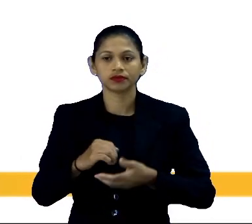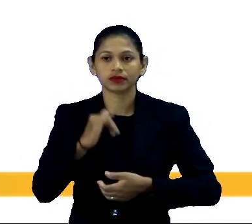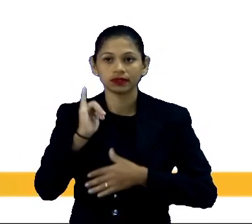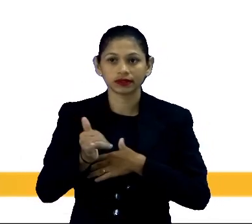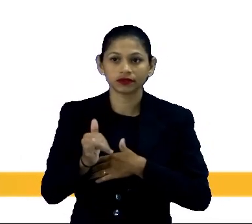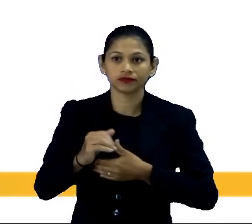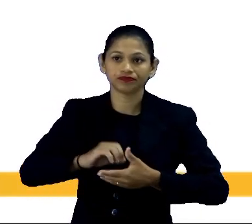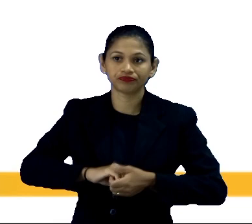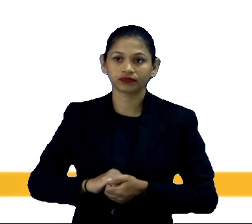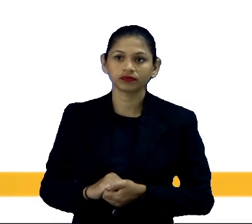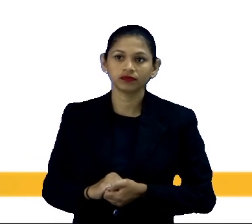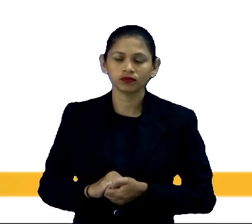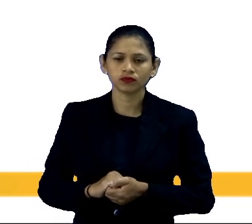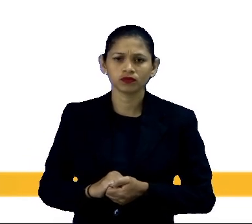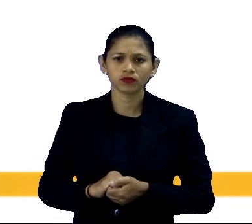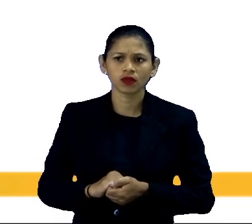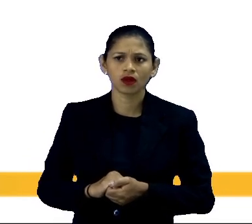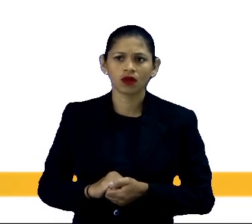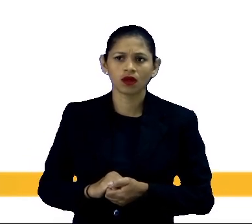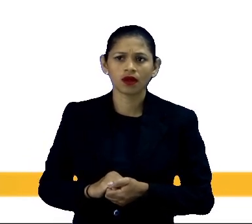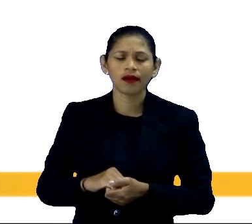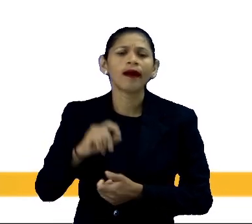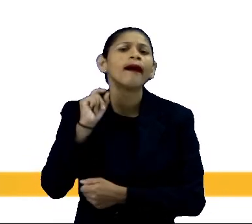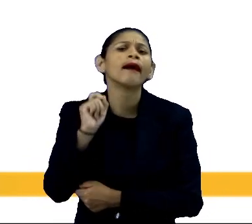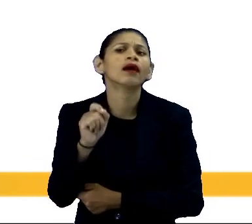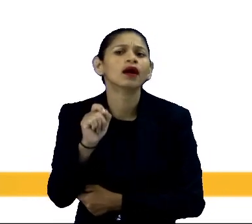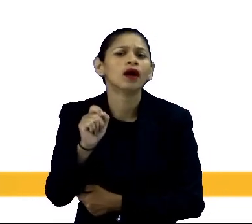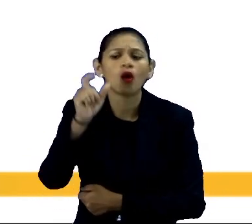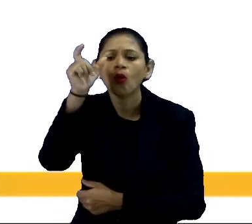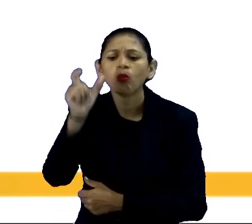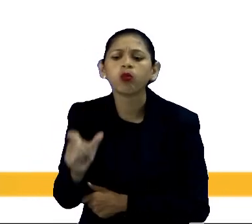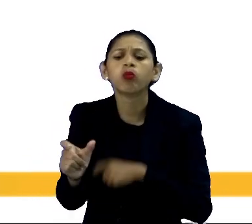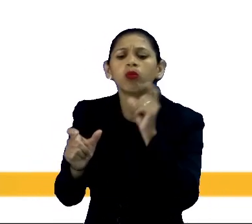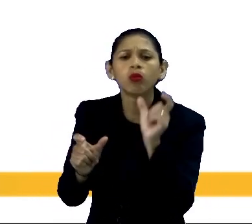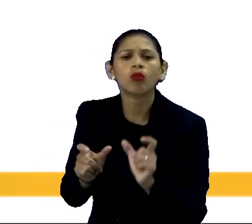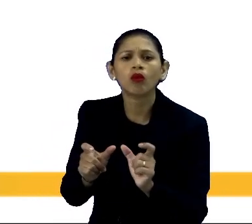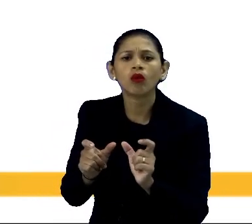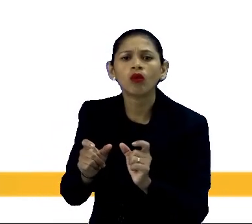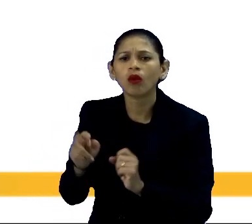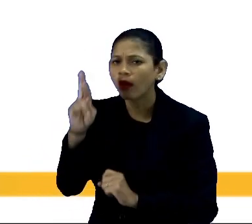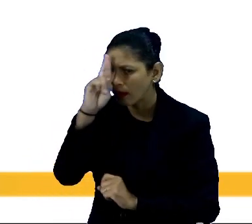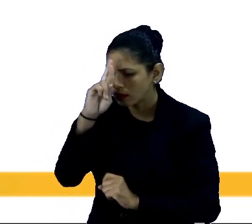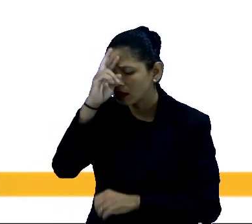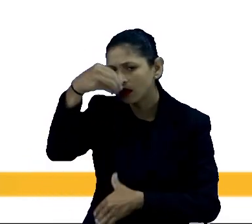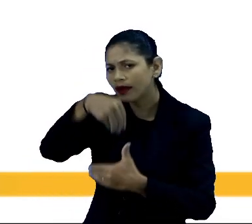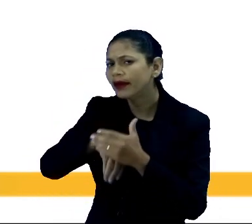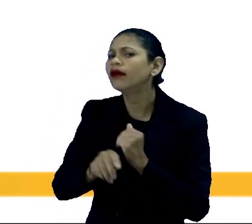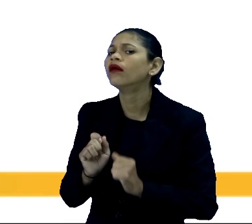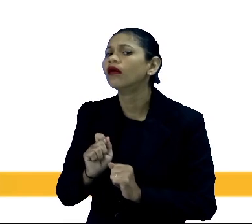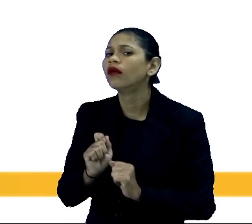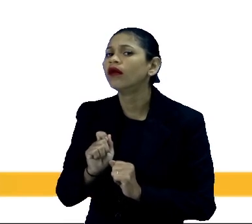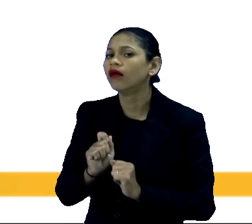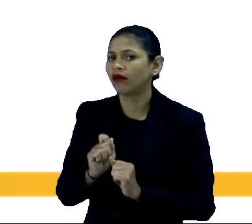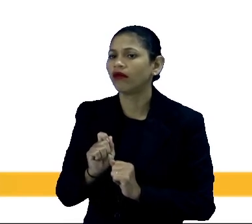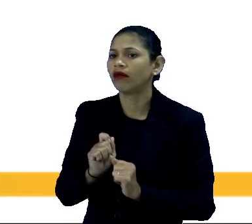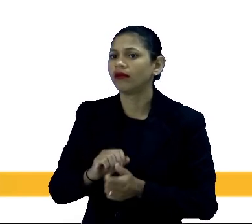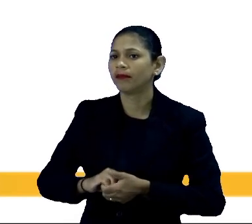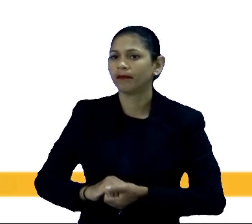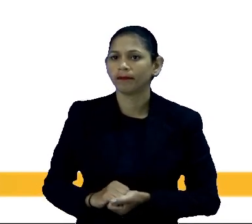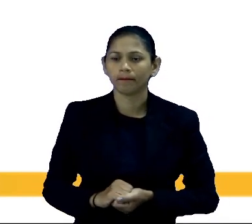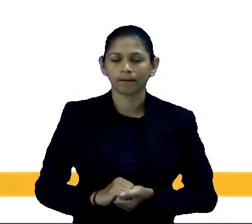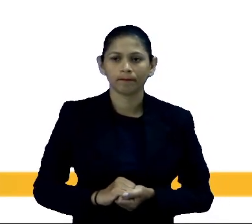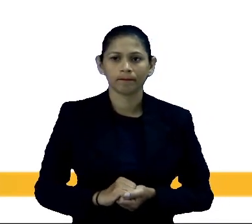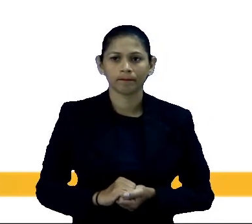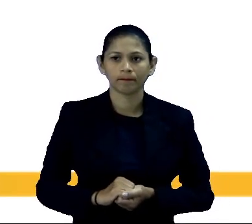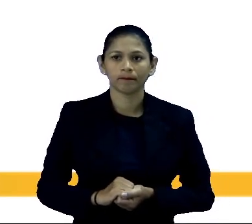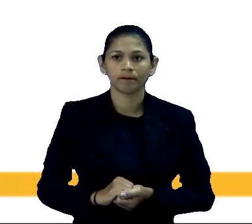a gente aprendeu na nossa aula, né? Quem são os personagens que aparecem nessa história? Tá? Na questão 2, vocês lembram? Vamos